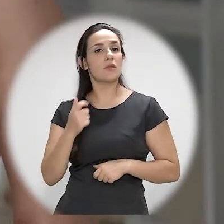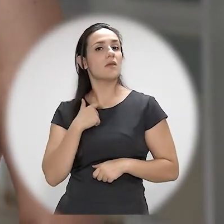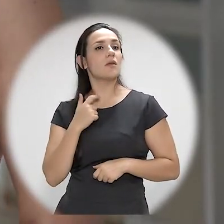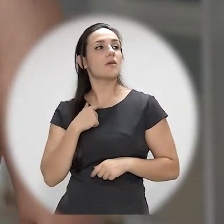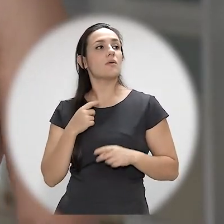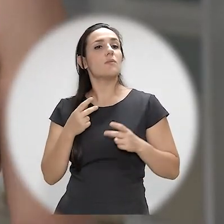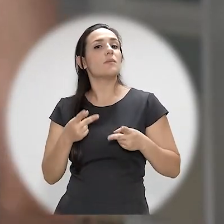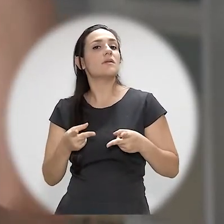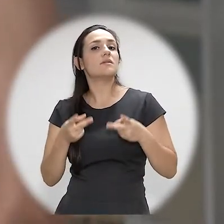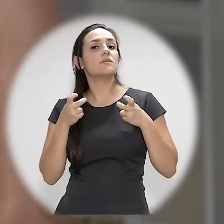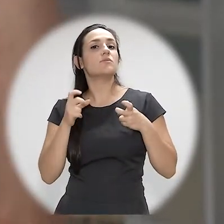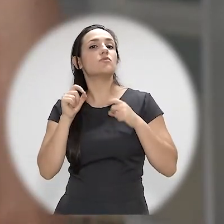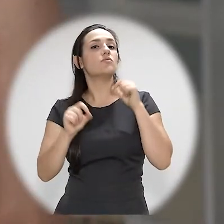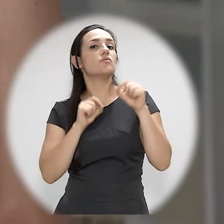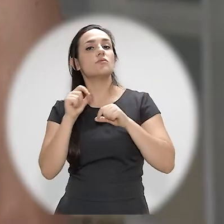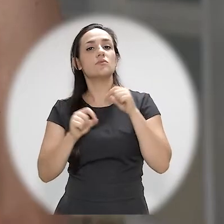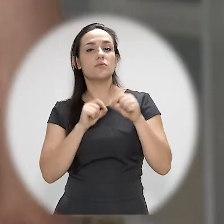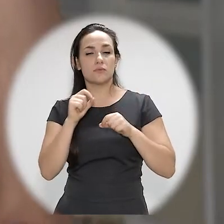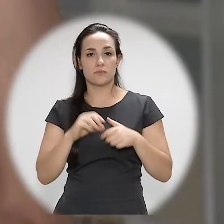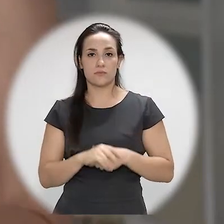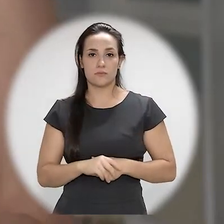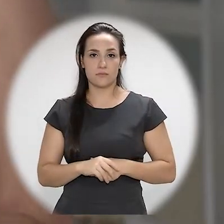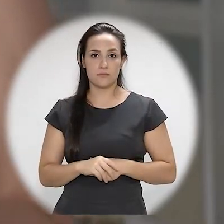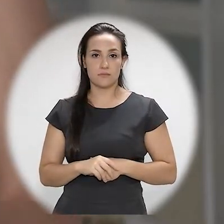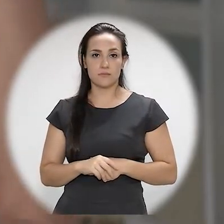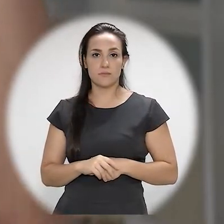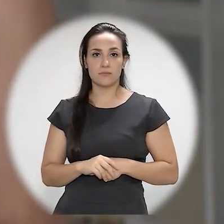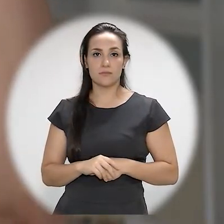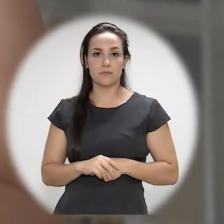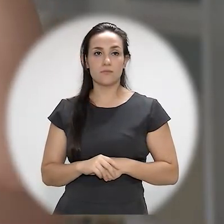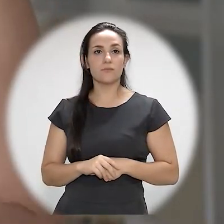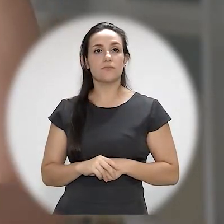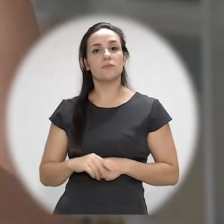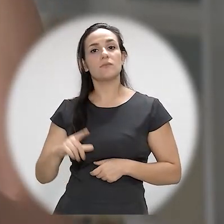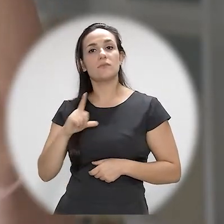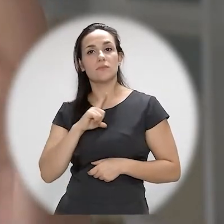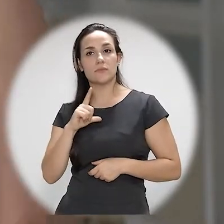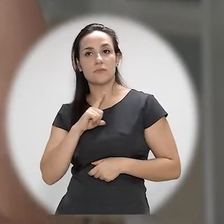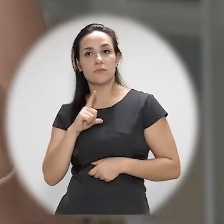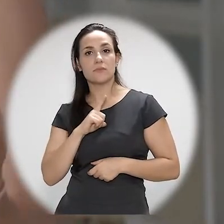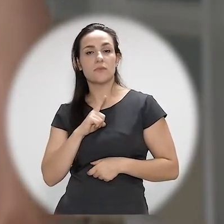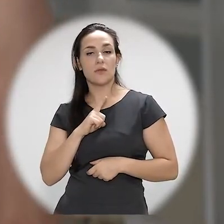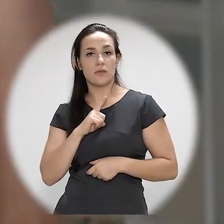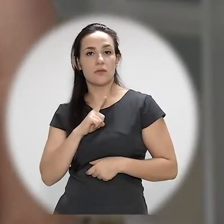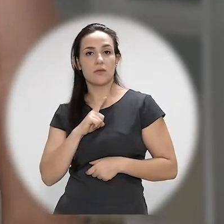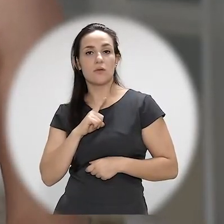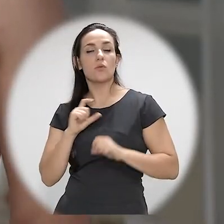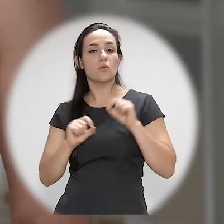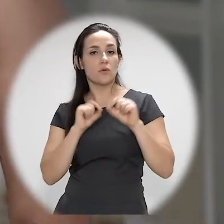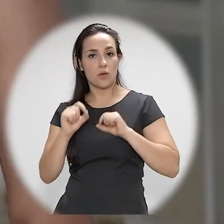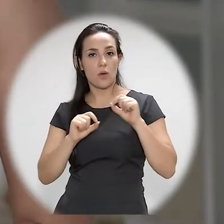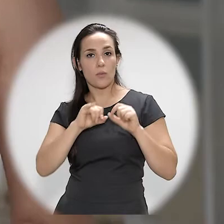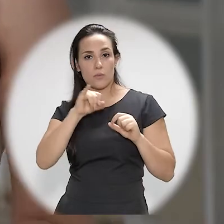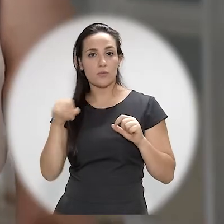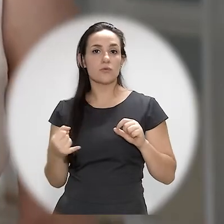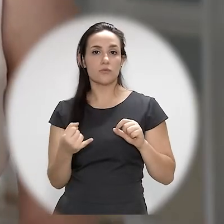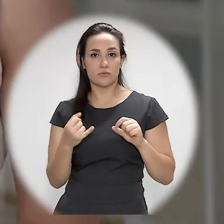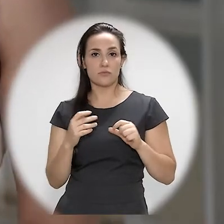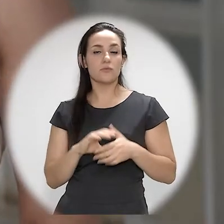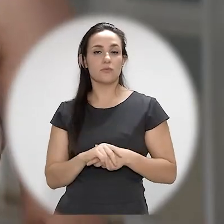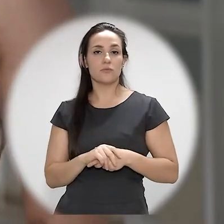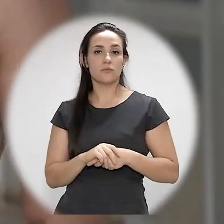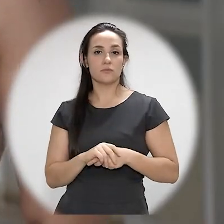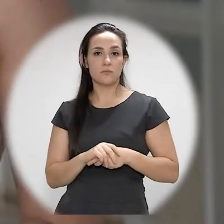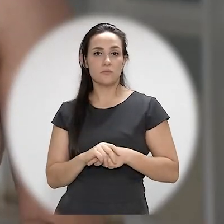também que eles veem esse espaço, até as pessoas que não utilizaram, mas ter a oportunidade de serem cuidados no